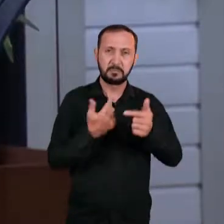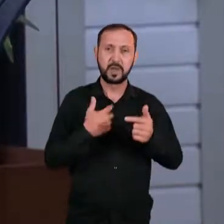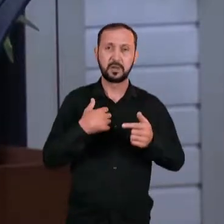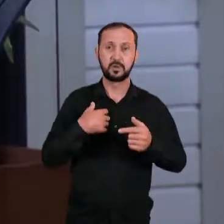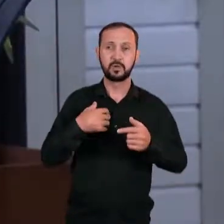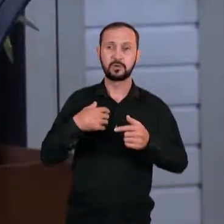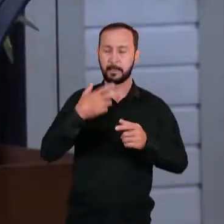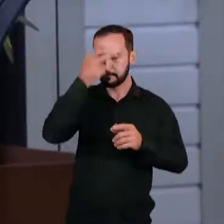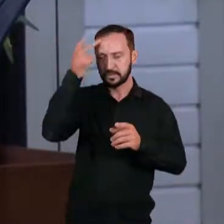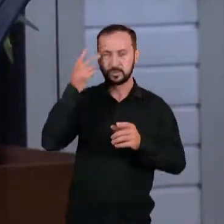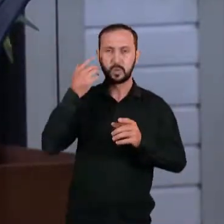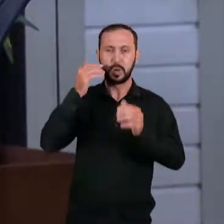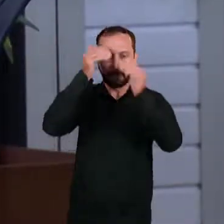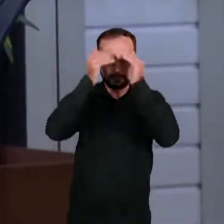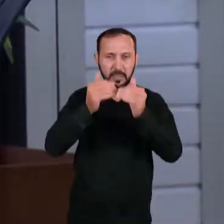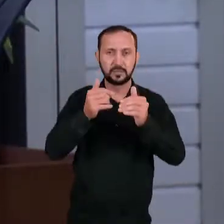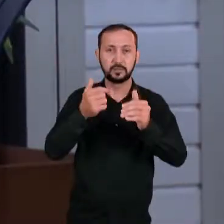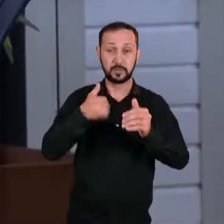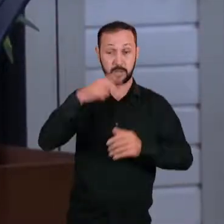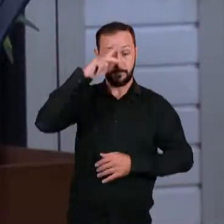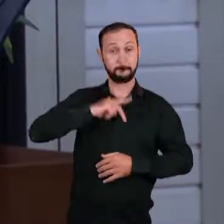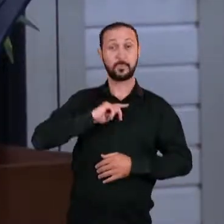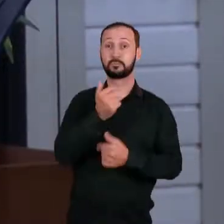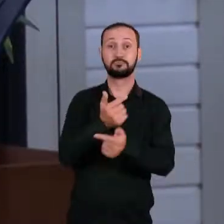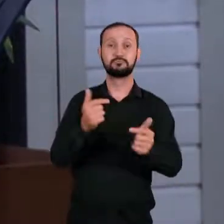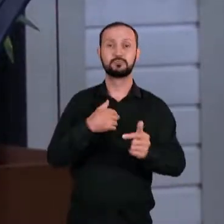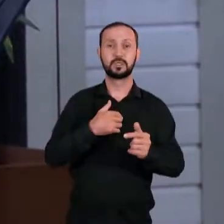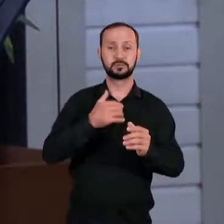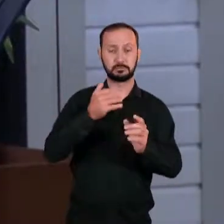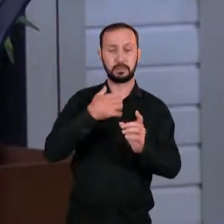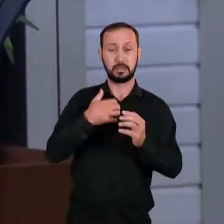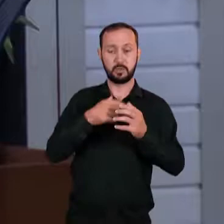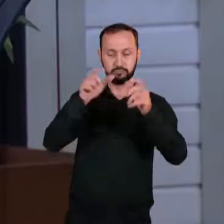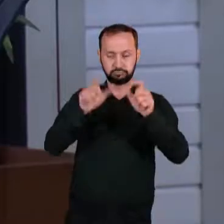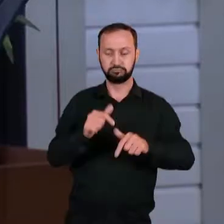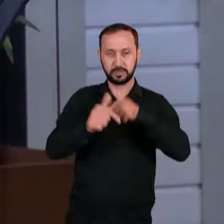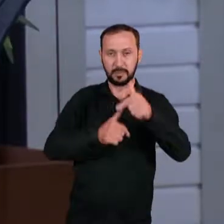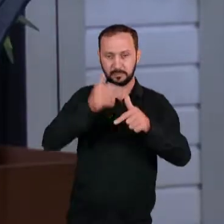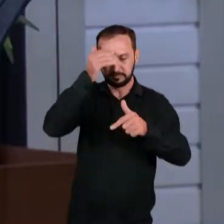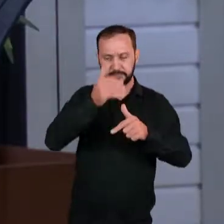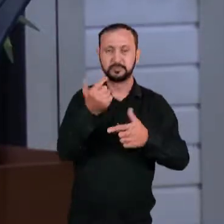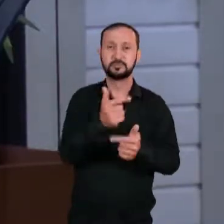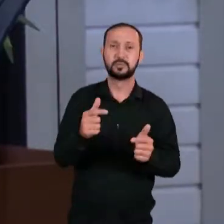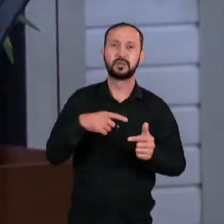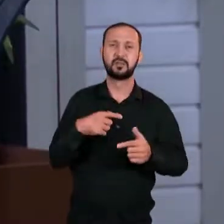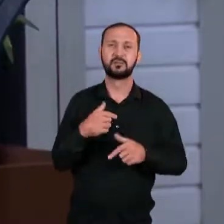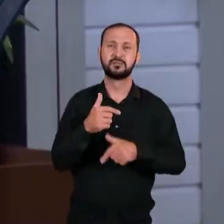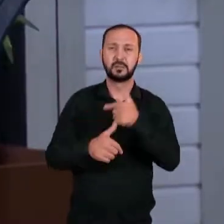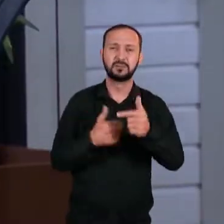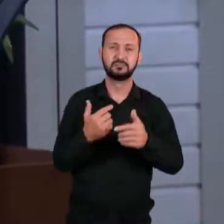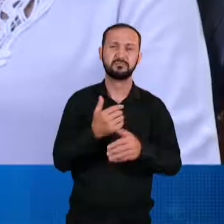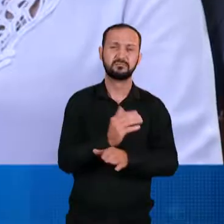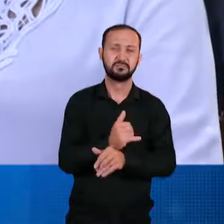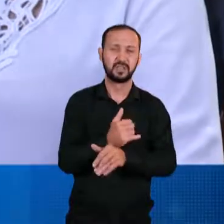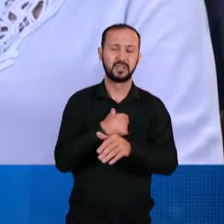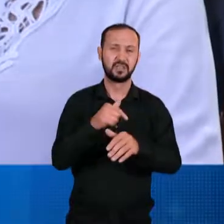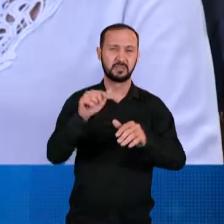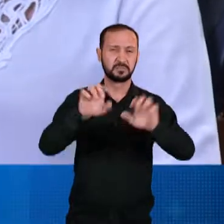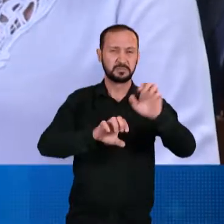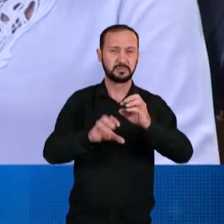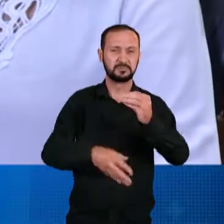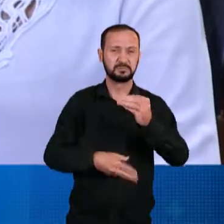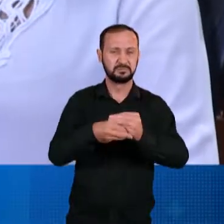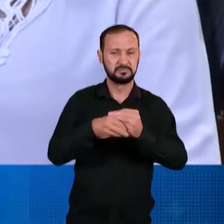próprio, né? Não são por outras pessoas. Então ele sente que o trabalho dele é em vão, que ele não consegue agregar nada para aquela empresa, para